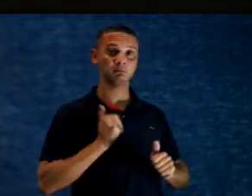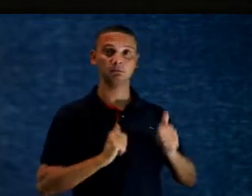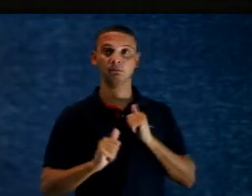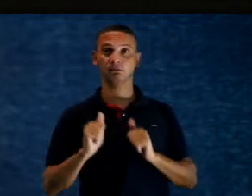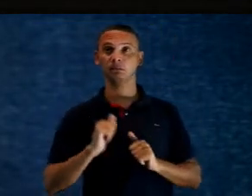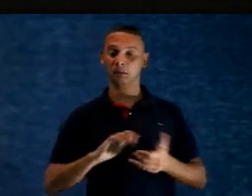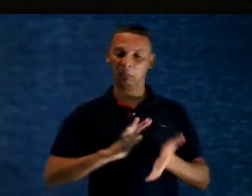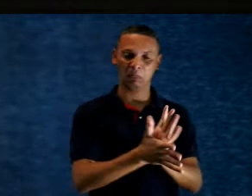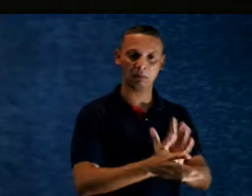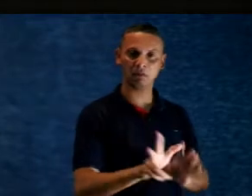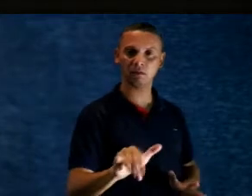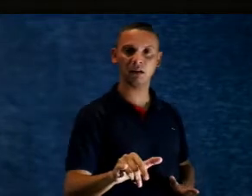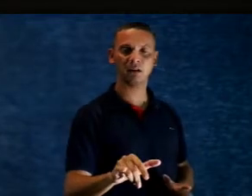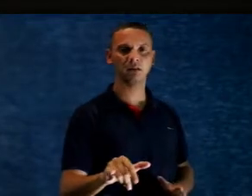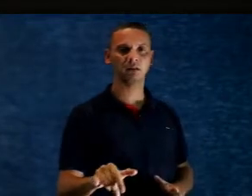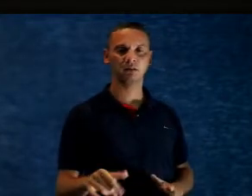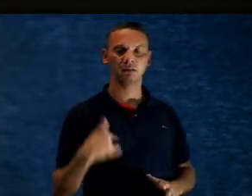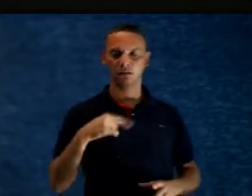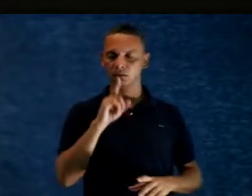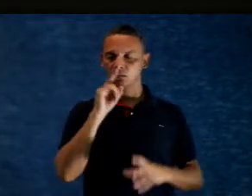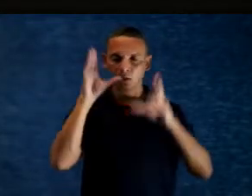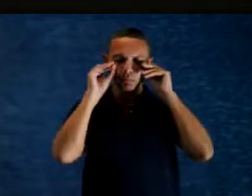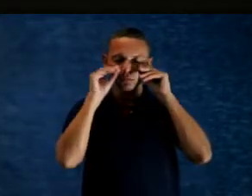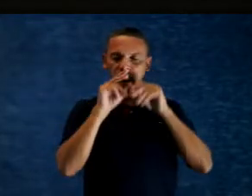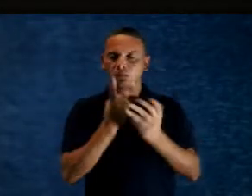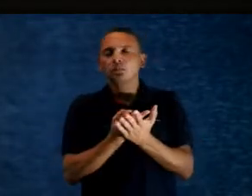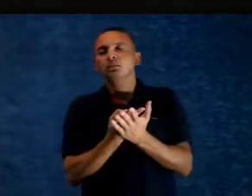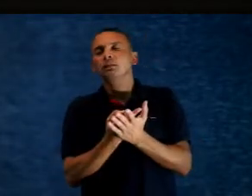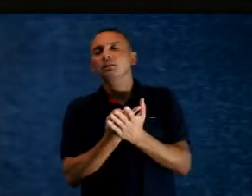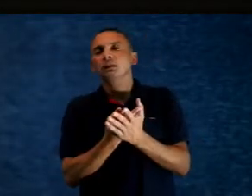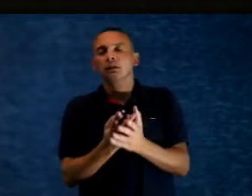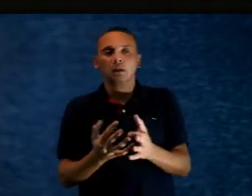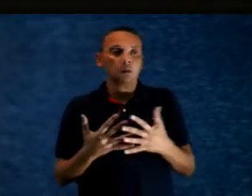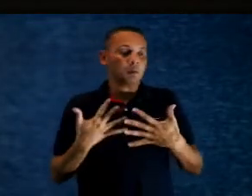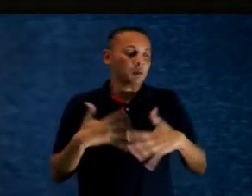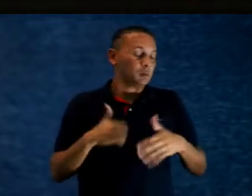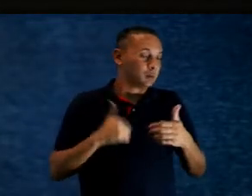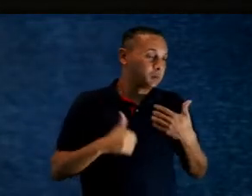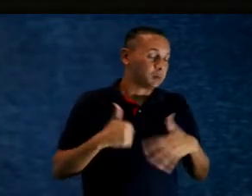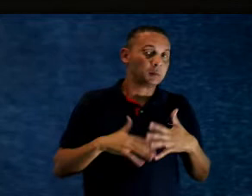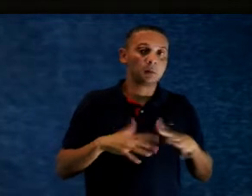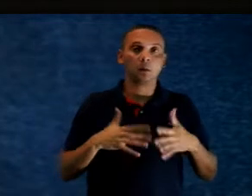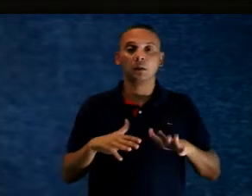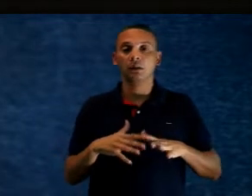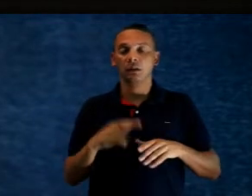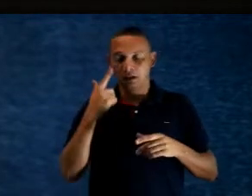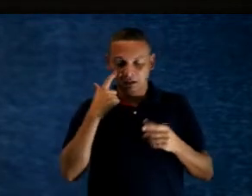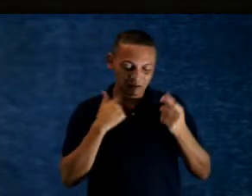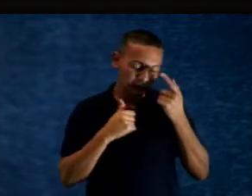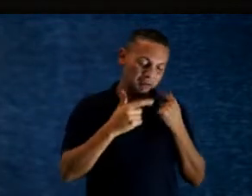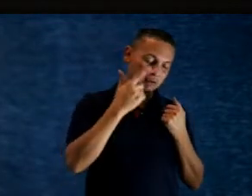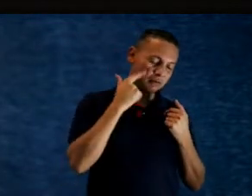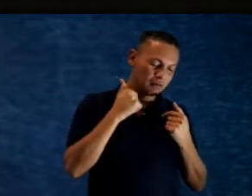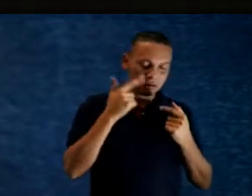se encolhe, não retrocede. Pelo contrário, cresce, estende seus tentáculos de fel. Talvez me